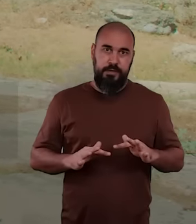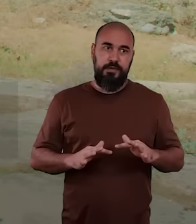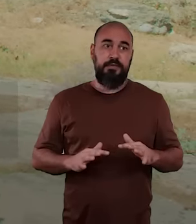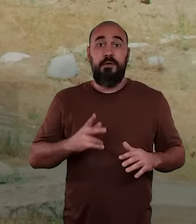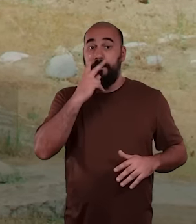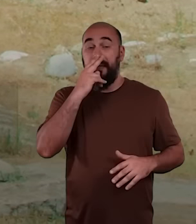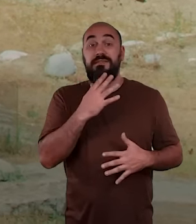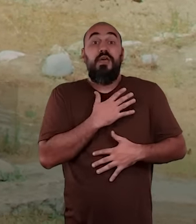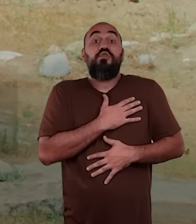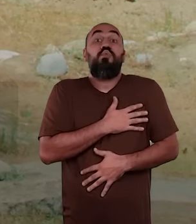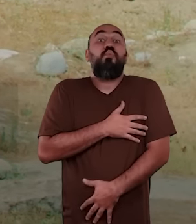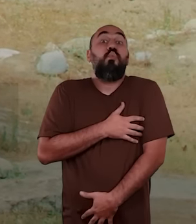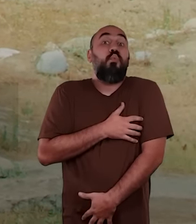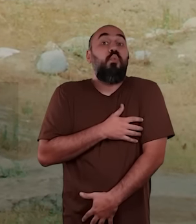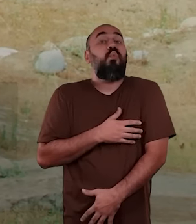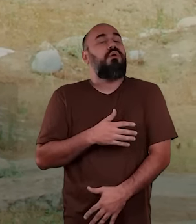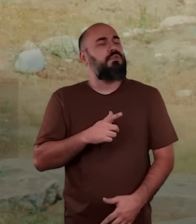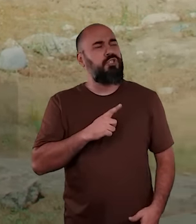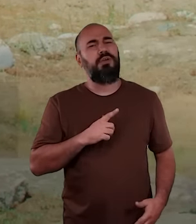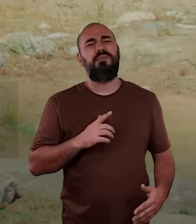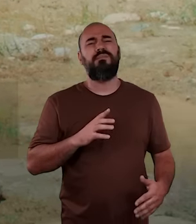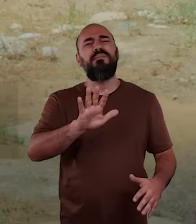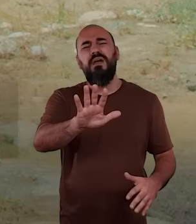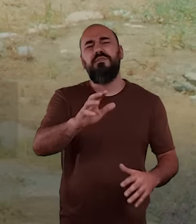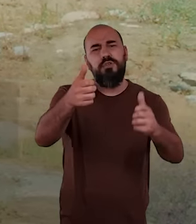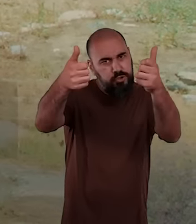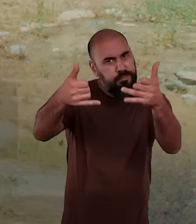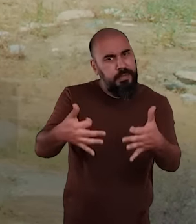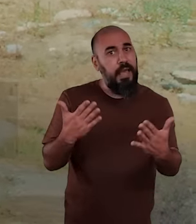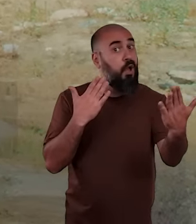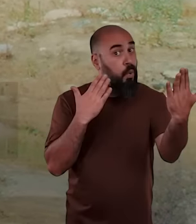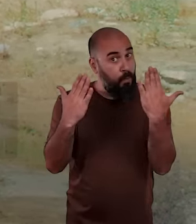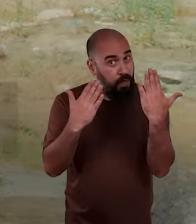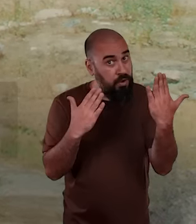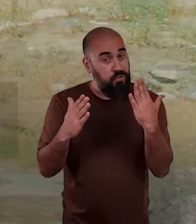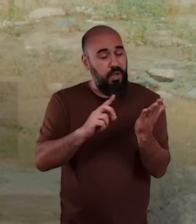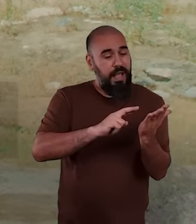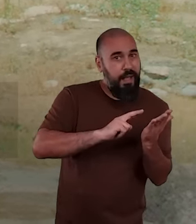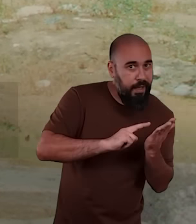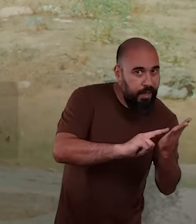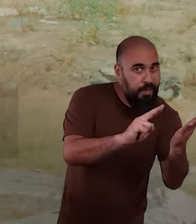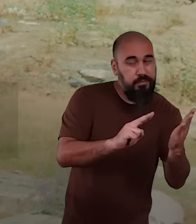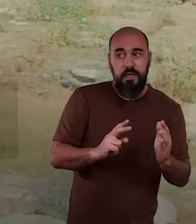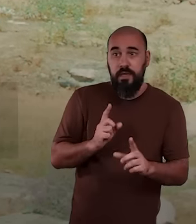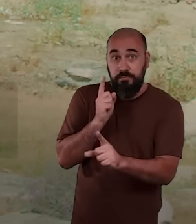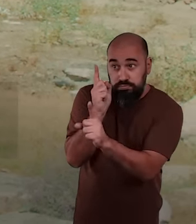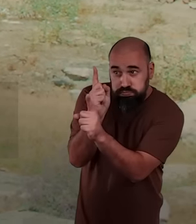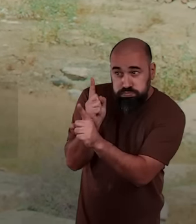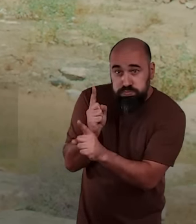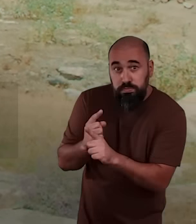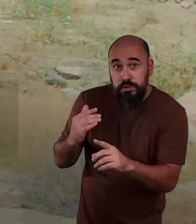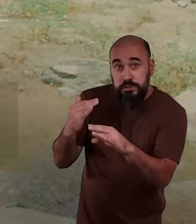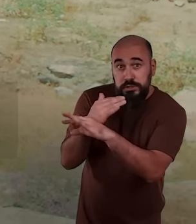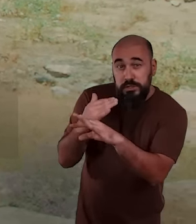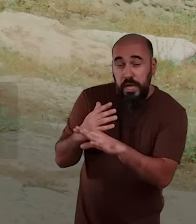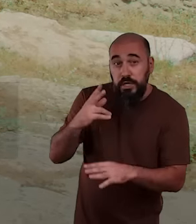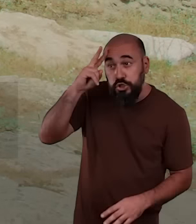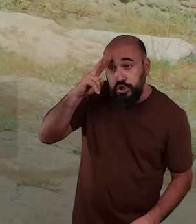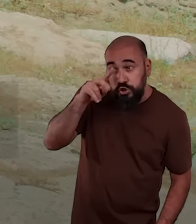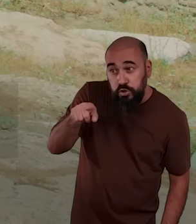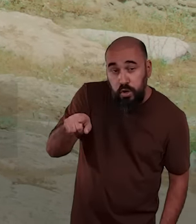Apocalipse. Mais tarde eu explicarei o porquê desse paradoxo entre o que está na carta e o que nós encontramos na história dessa